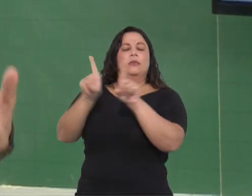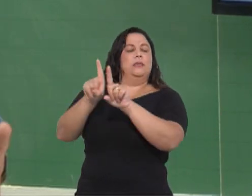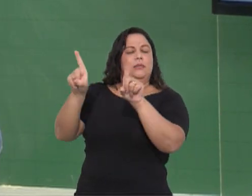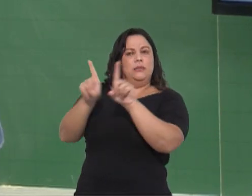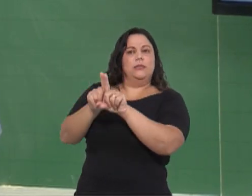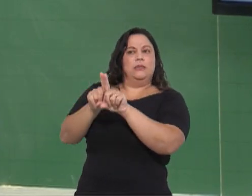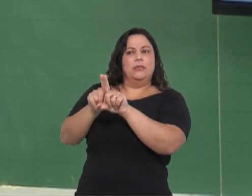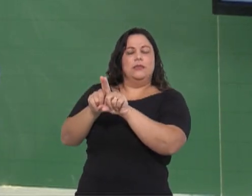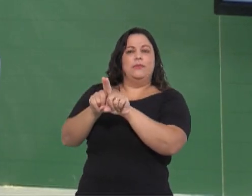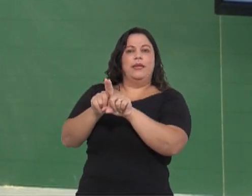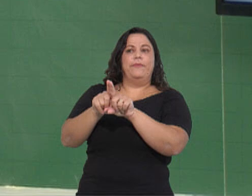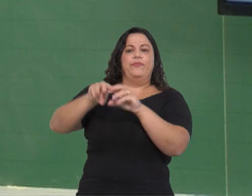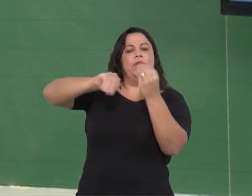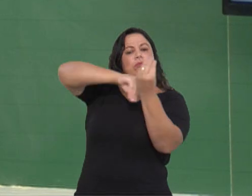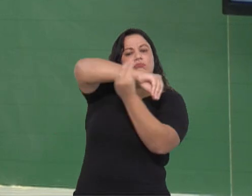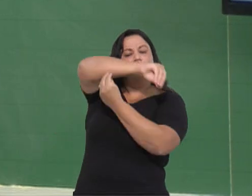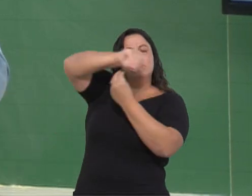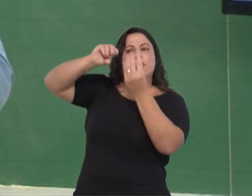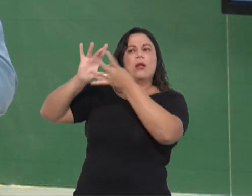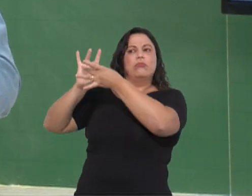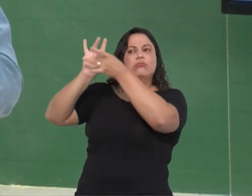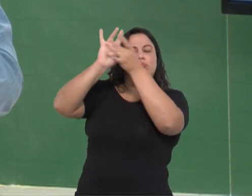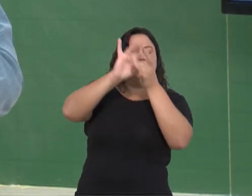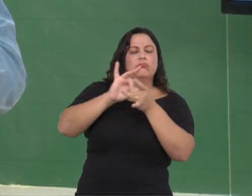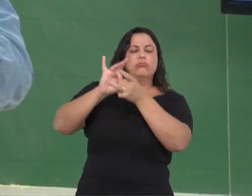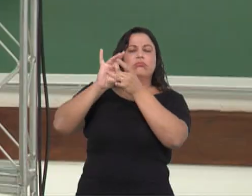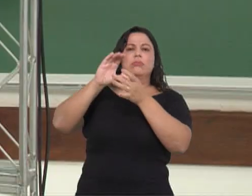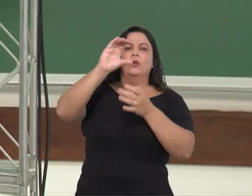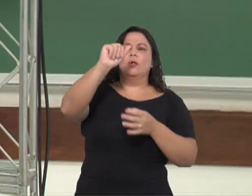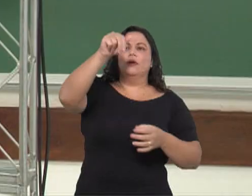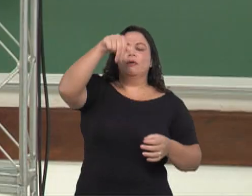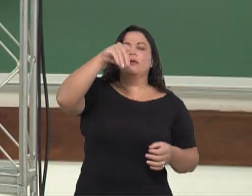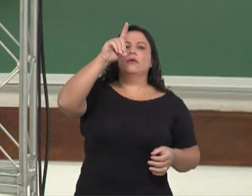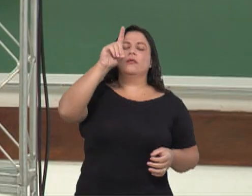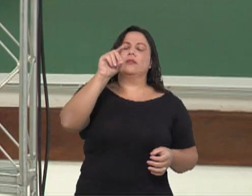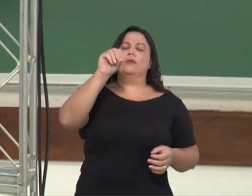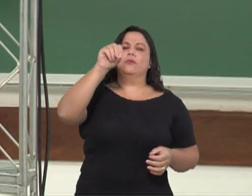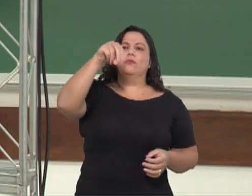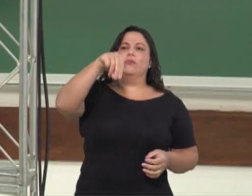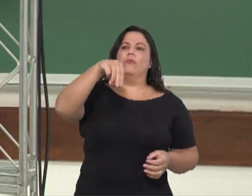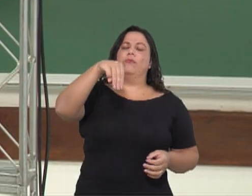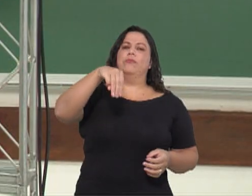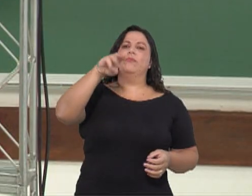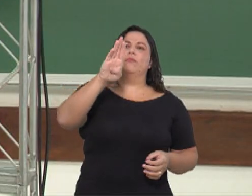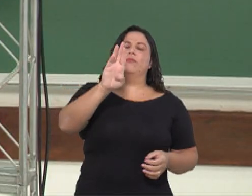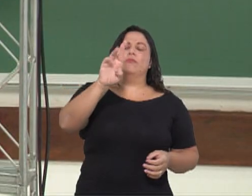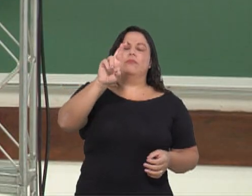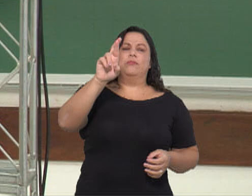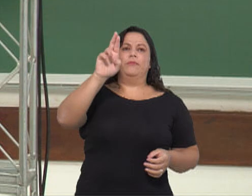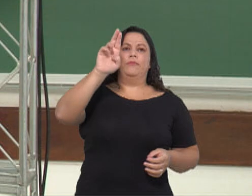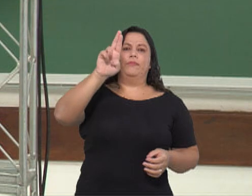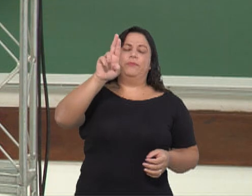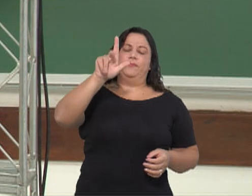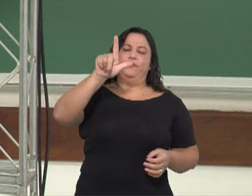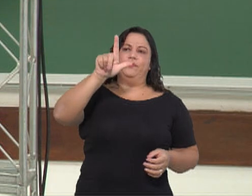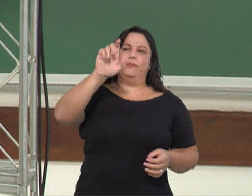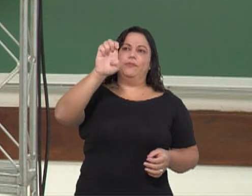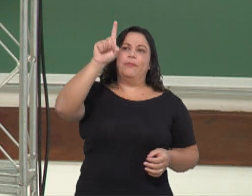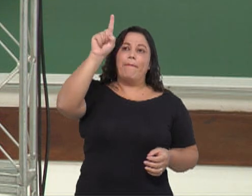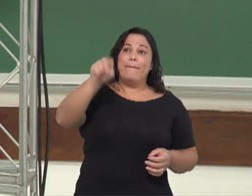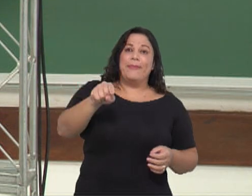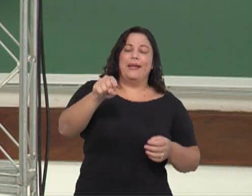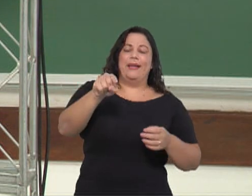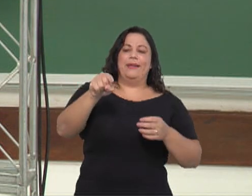algumas entidades e os santos da Igreja Católica, no candomblé também. Então, quer dizer, o sincretismo é essa relação que se constrói